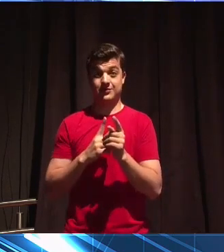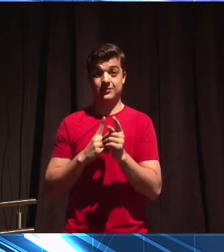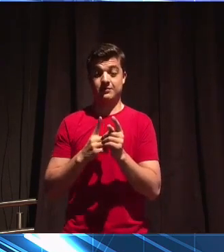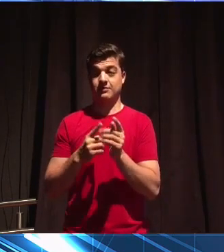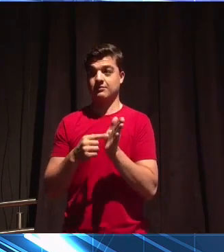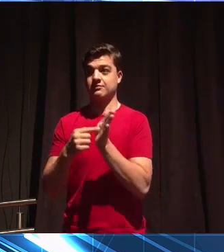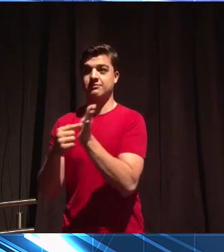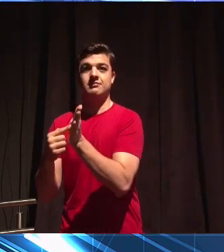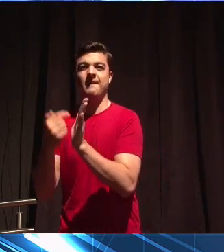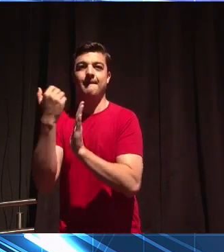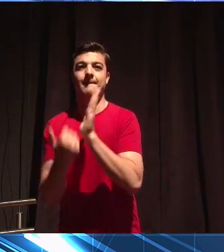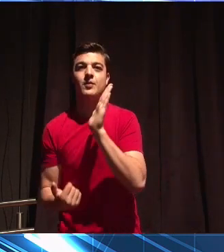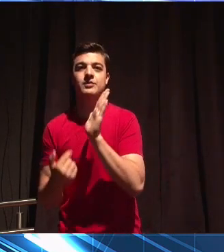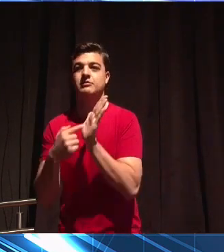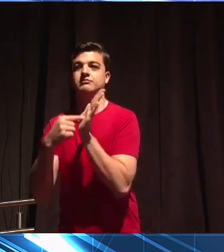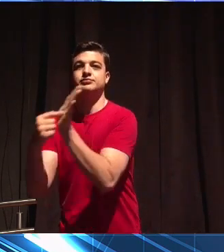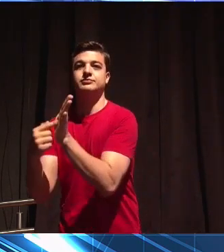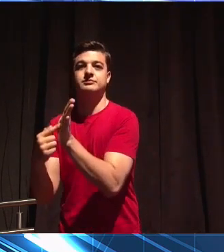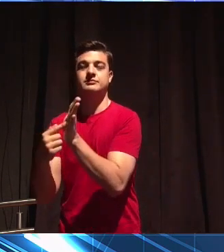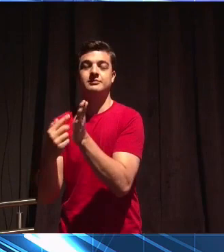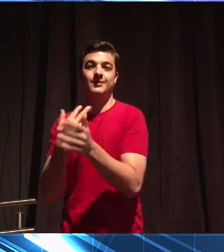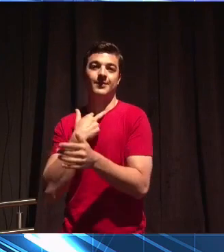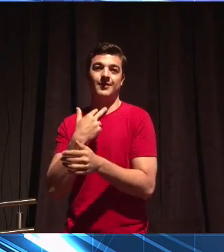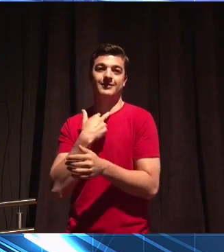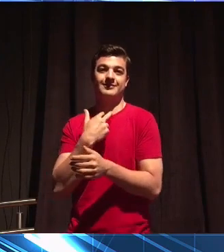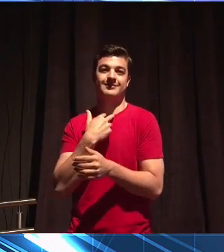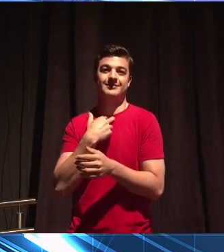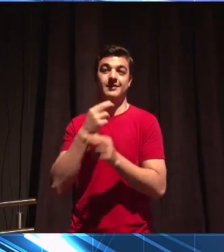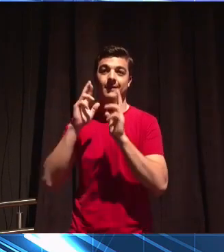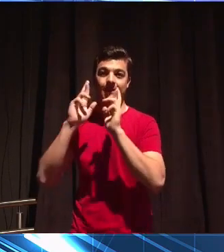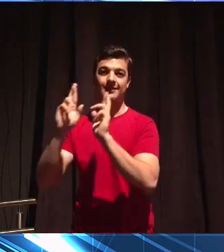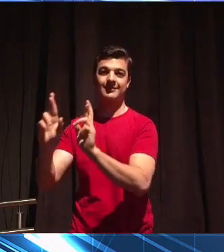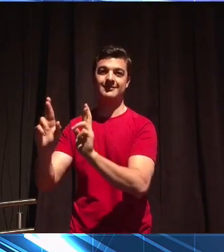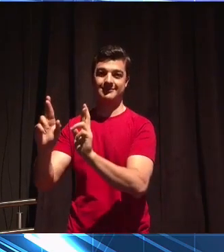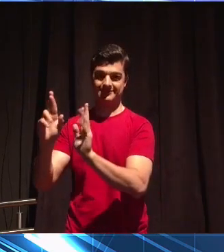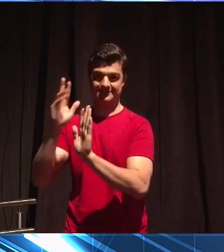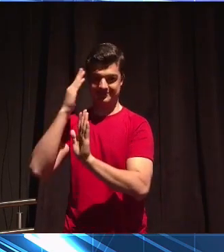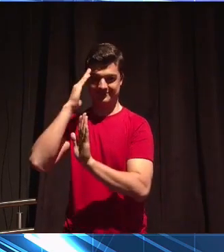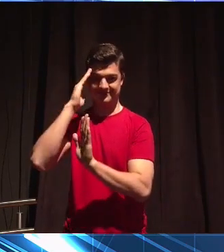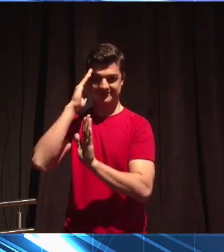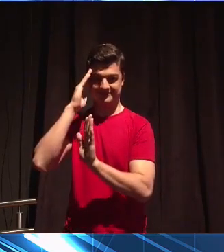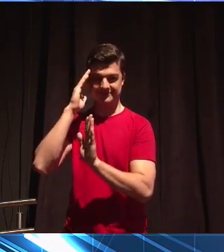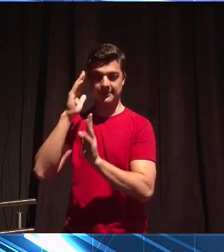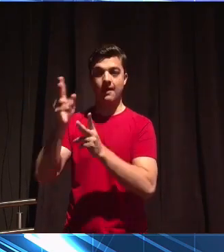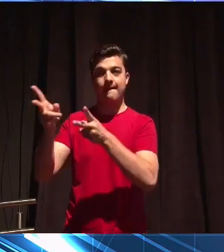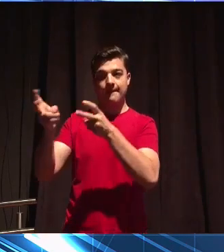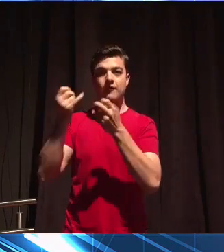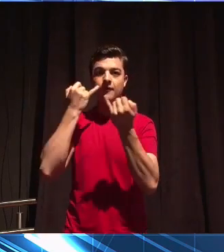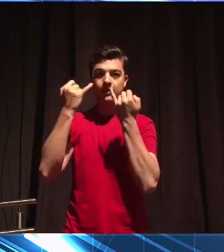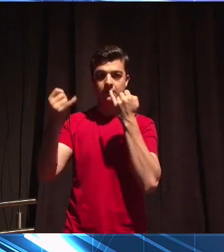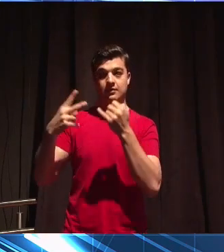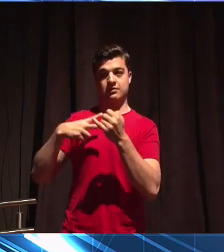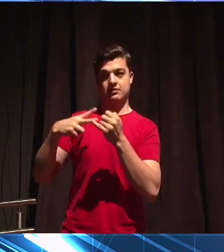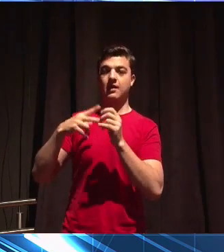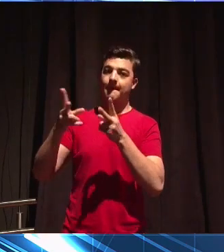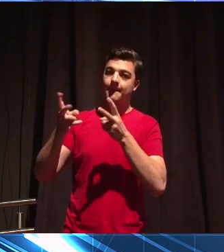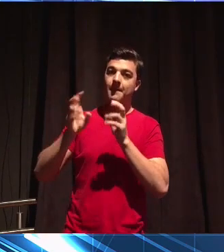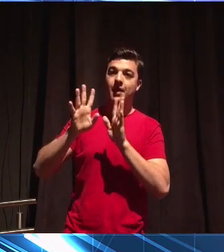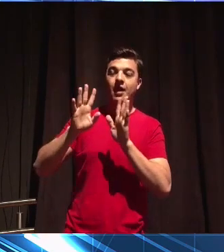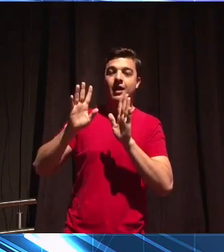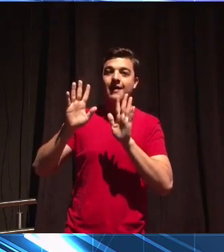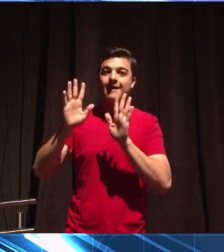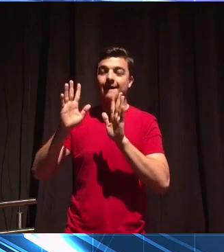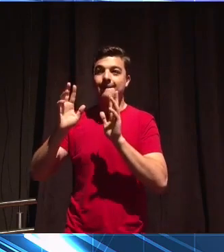Compre dois, leve quatro. Não posso fazer isso. O privacy by design, né, que eu falei de pensar desde o princípio do que vocês estão